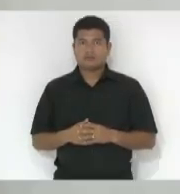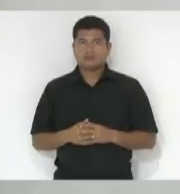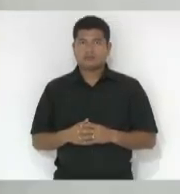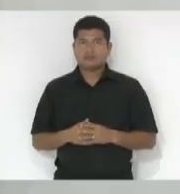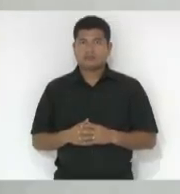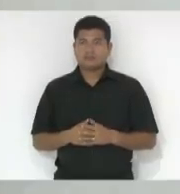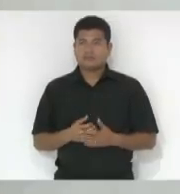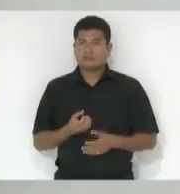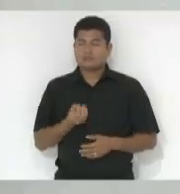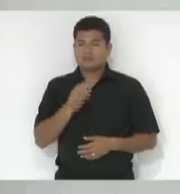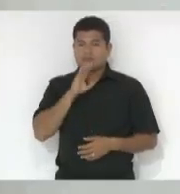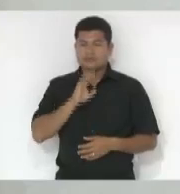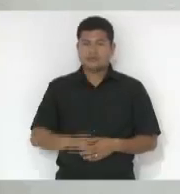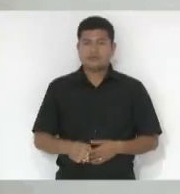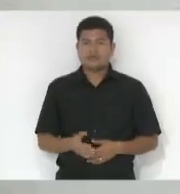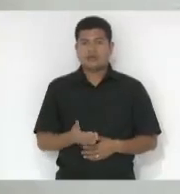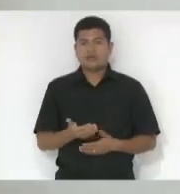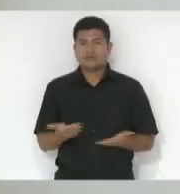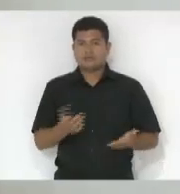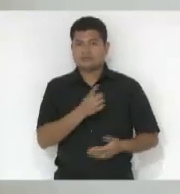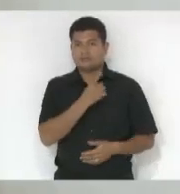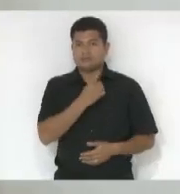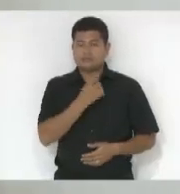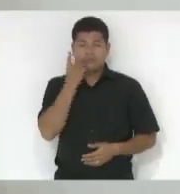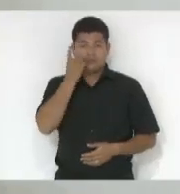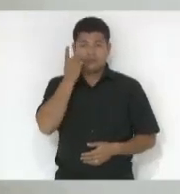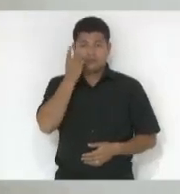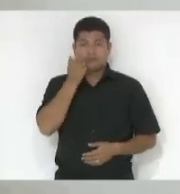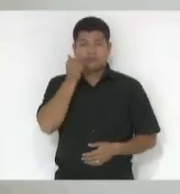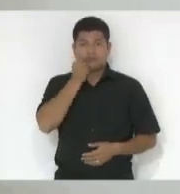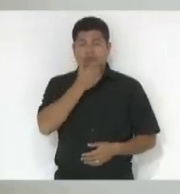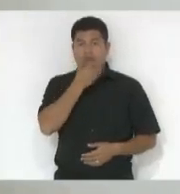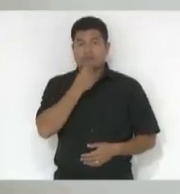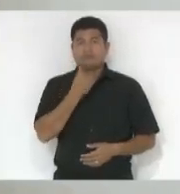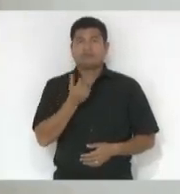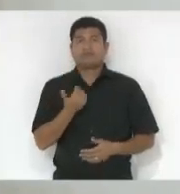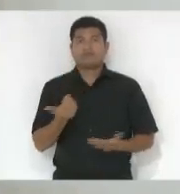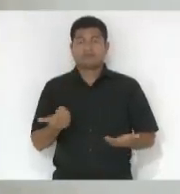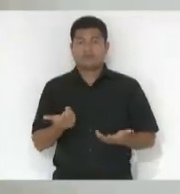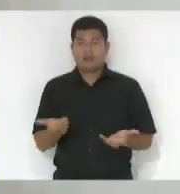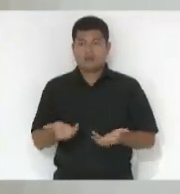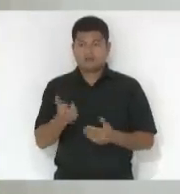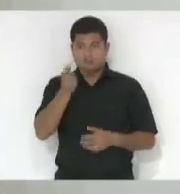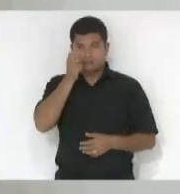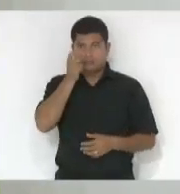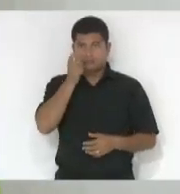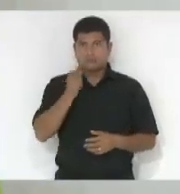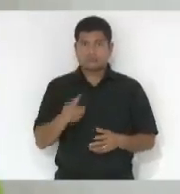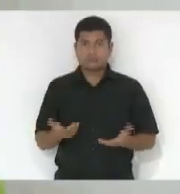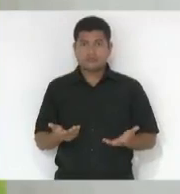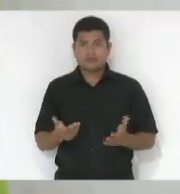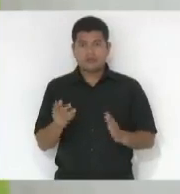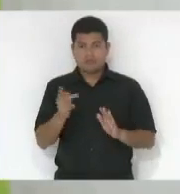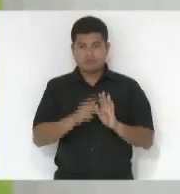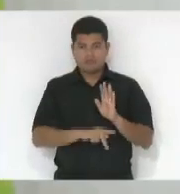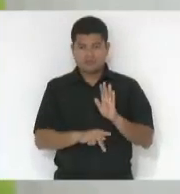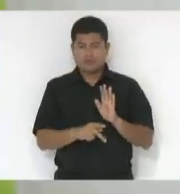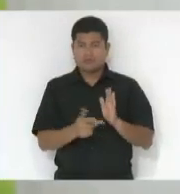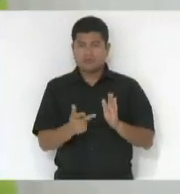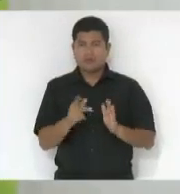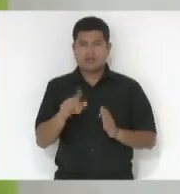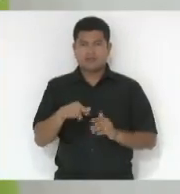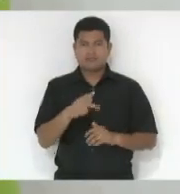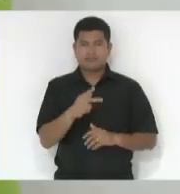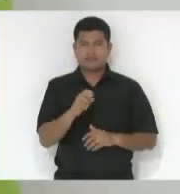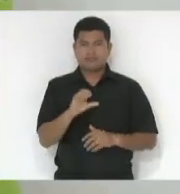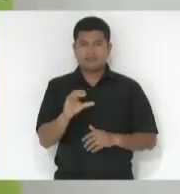Boa tarde, senhores deputados e a todos que nos acompanham. Eu trago aqui um projeto, uma PEC, na verdade, um projeto